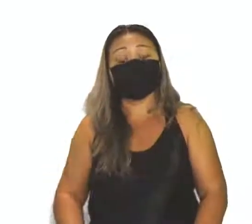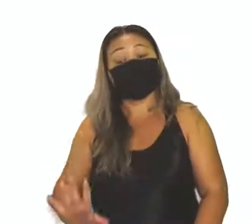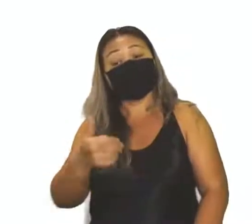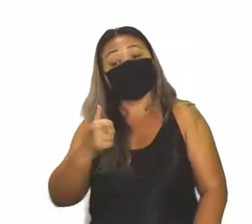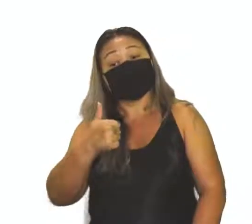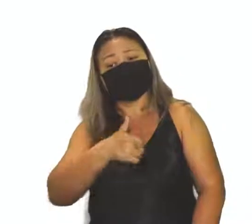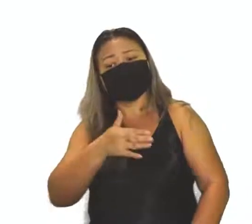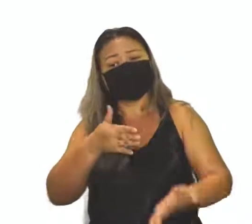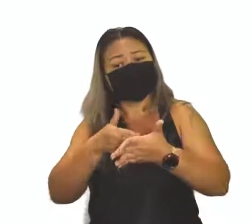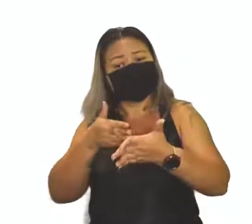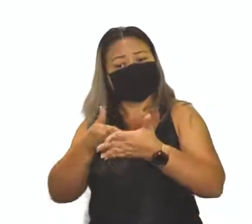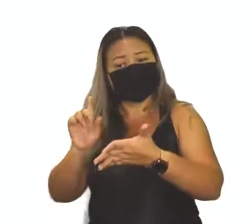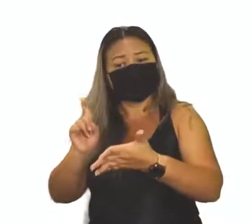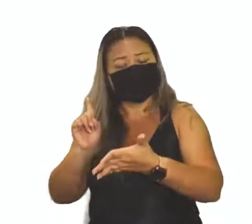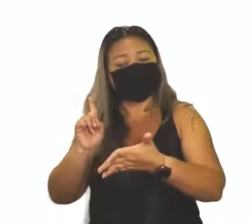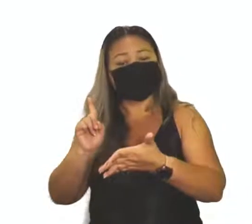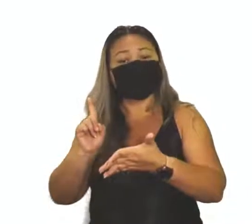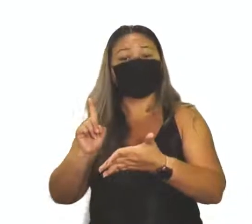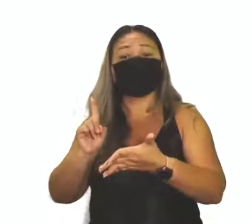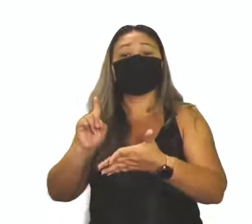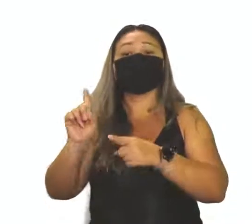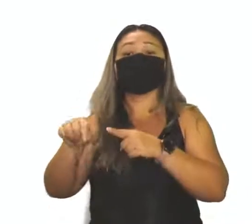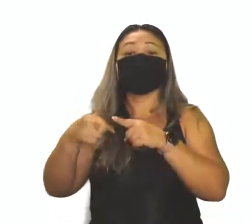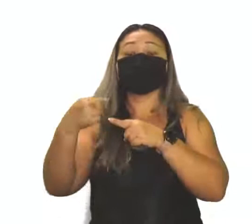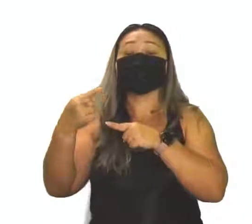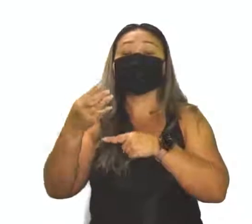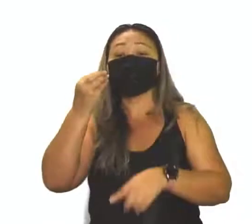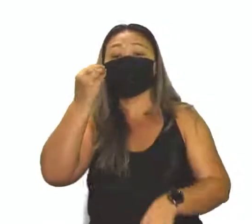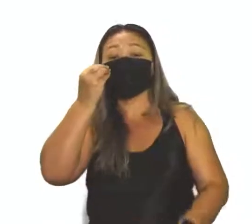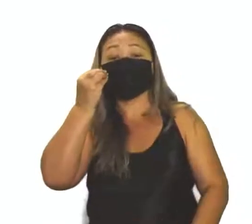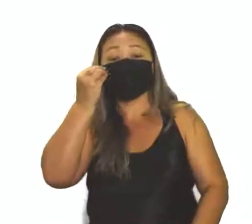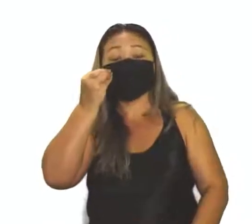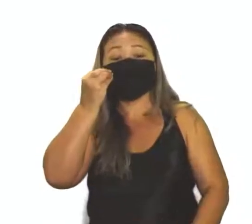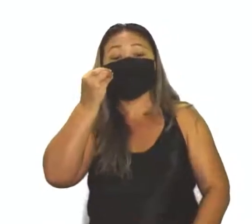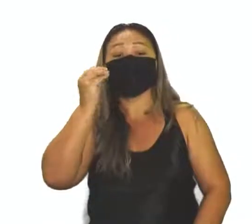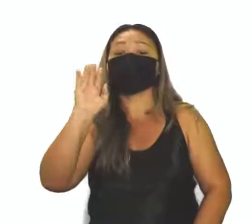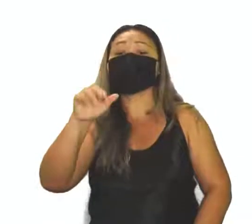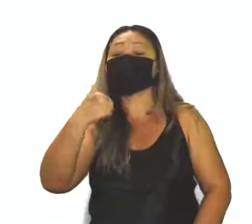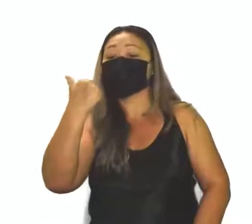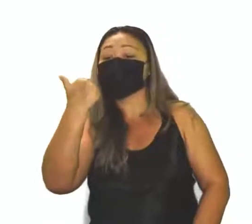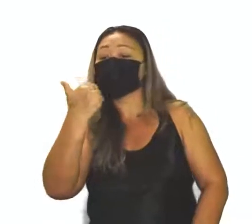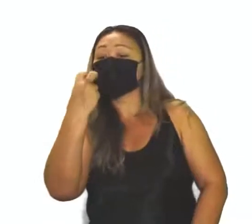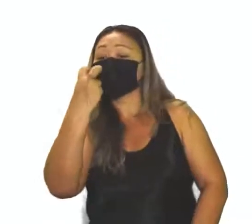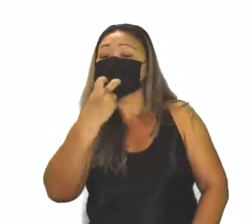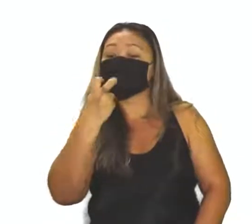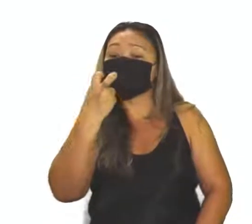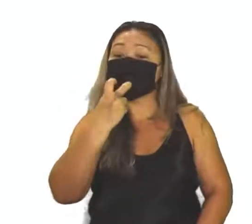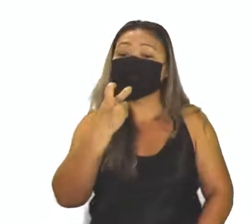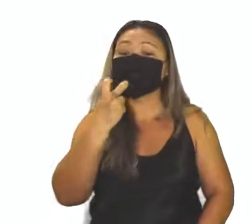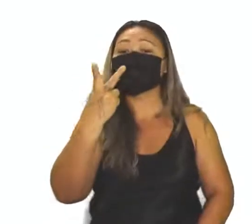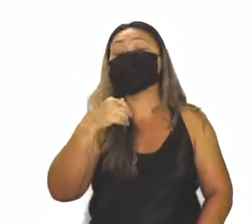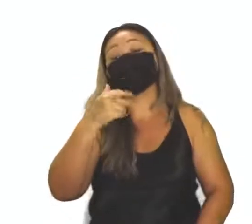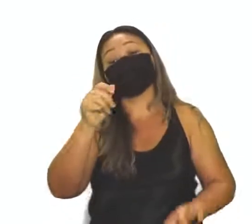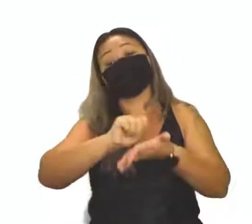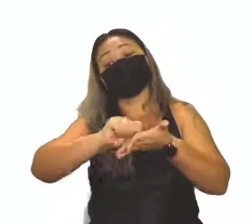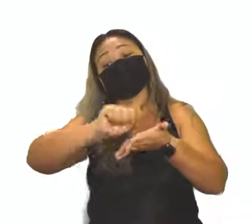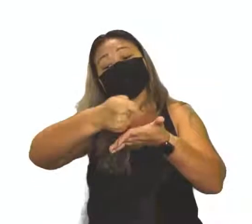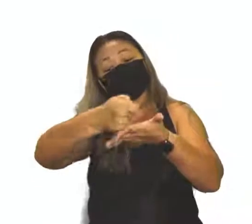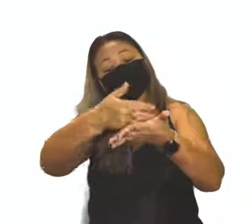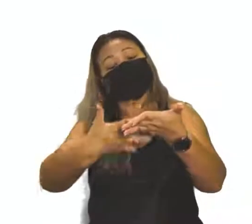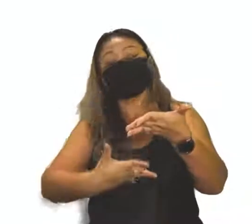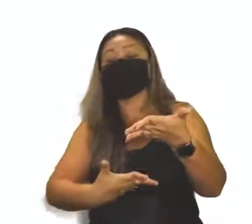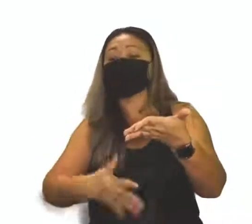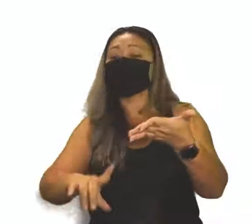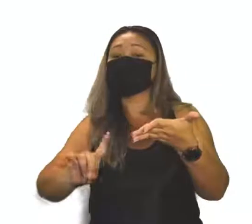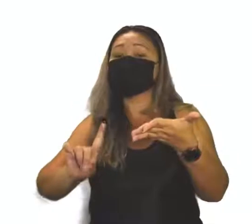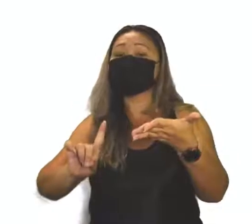preconceito como barreira. Há uma vivência, há uma manifestação oral ou textual. Ele também está